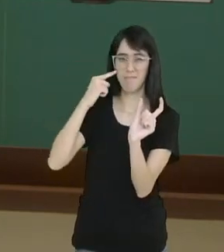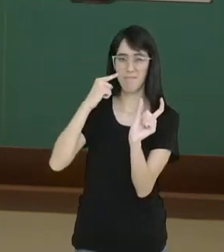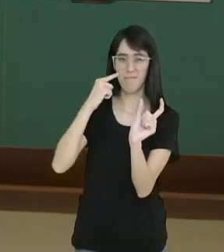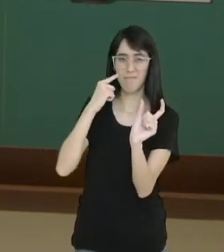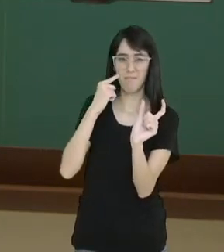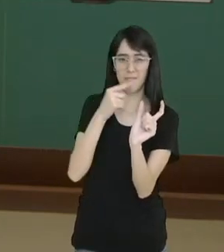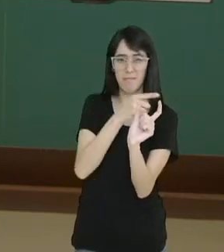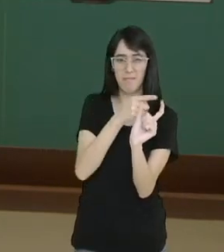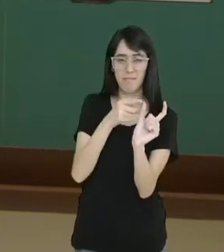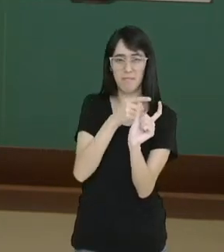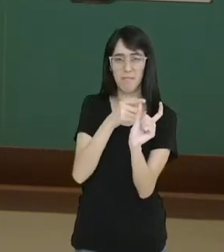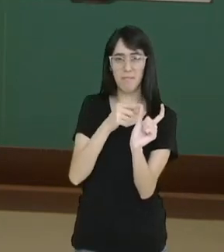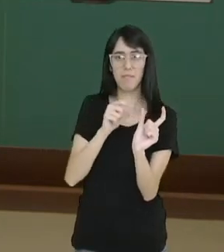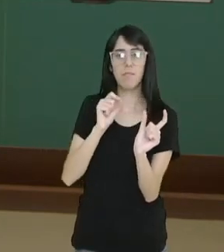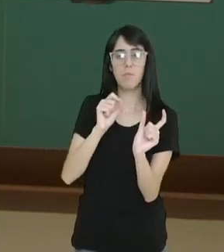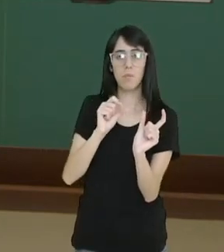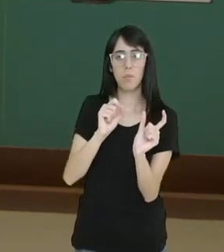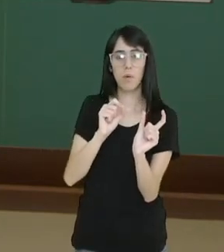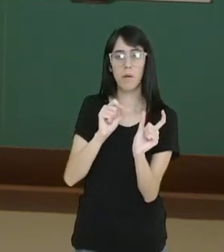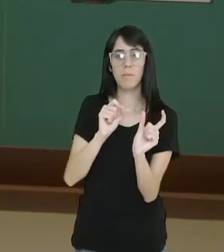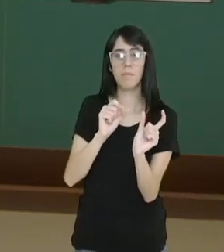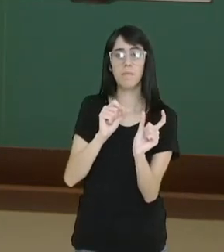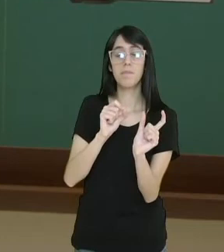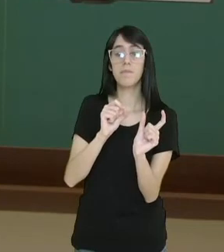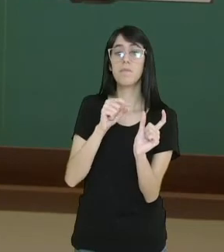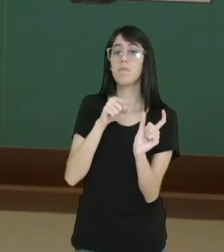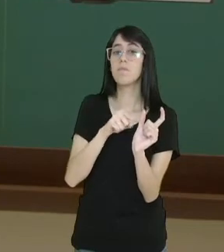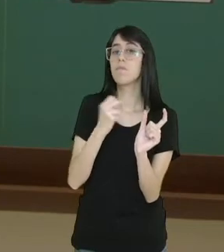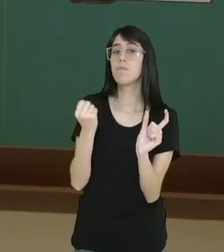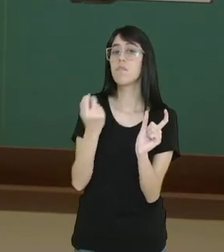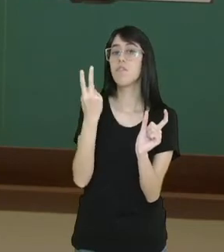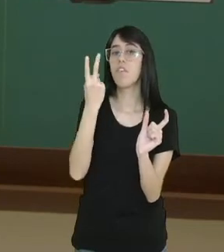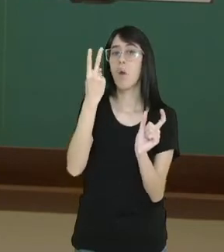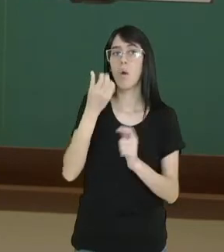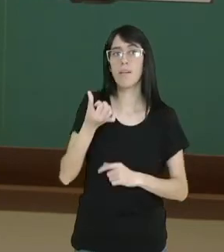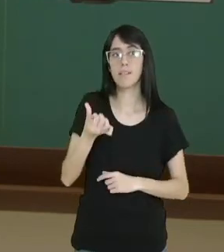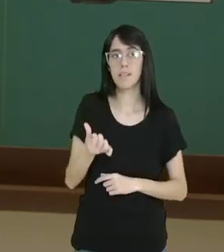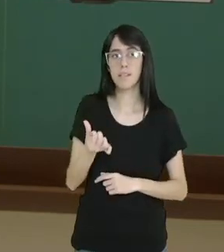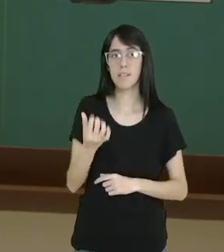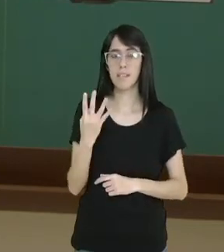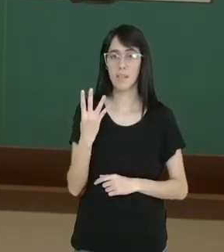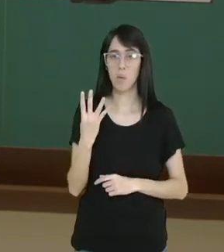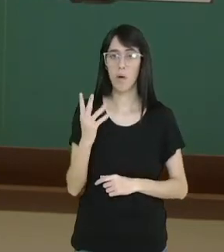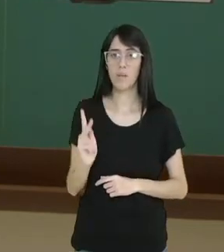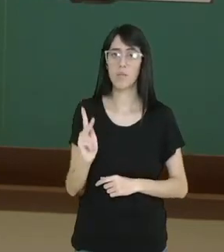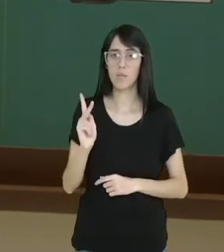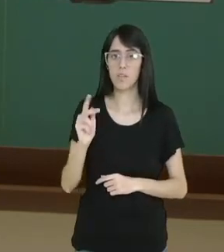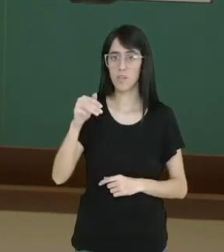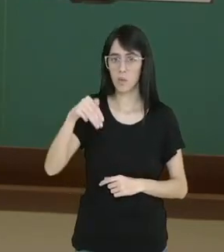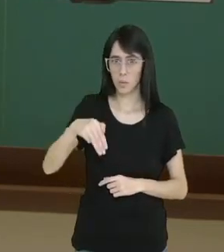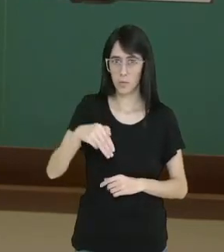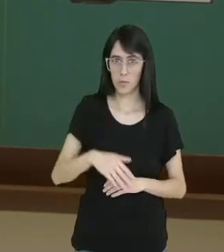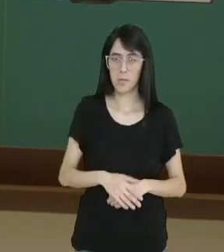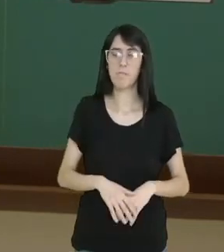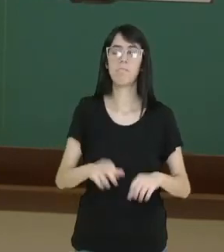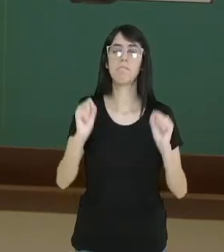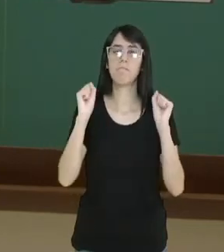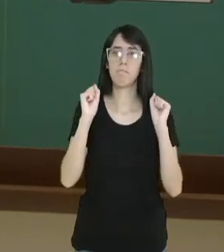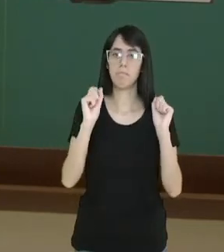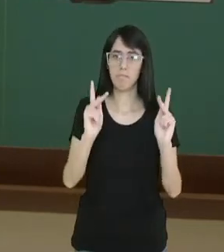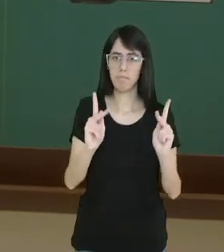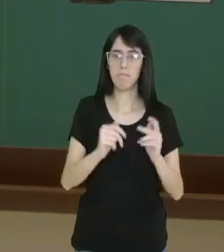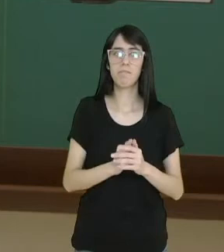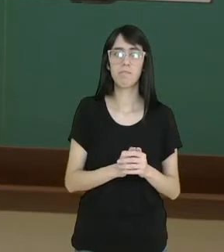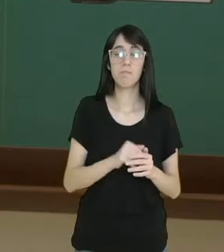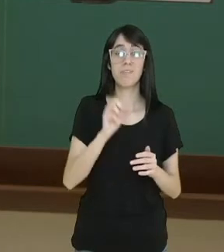lado AB sobre a hipotenusa, ele vale 64 quilômetros. Muito bem, se tudo